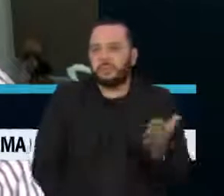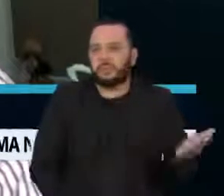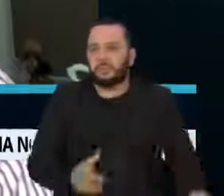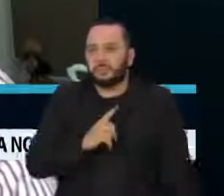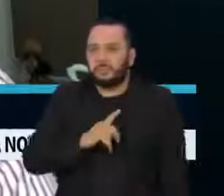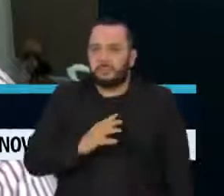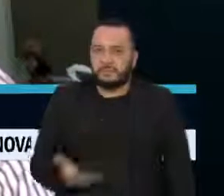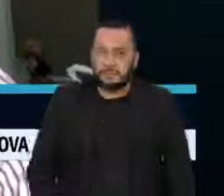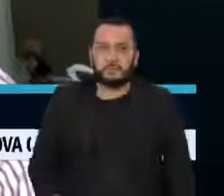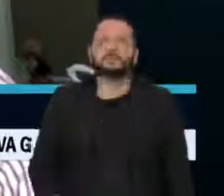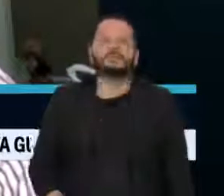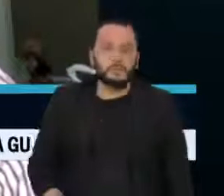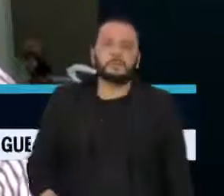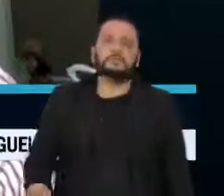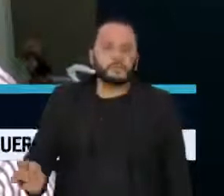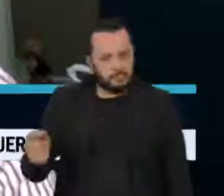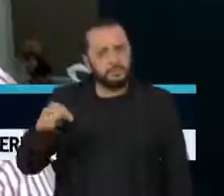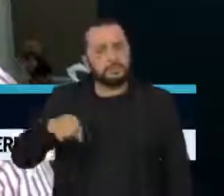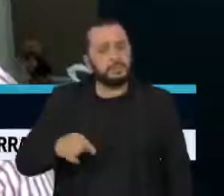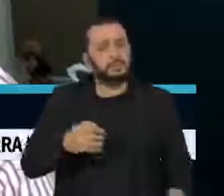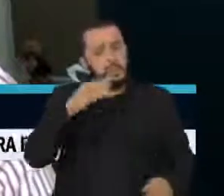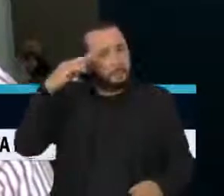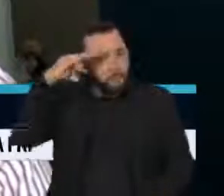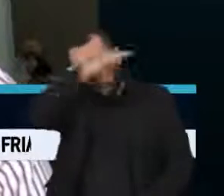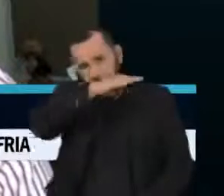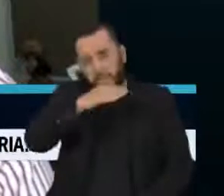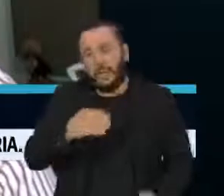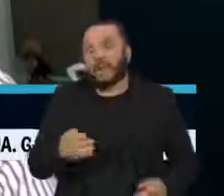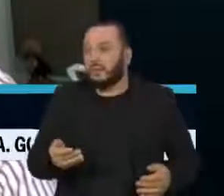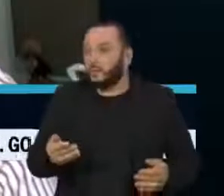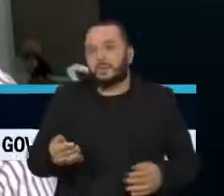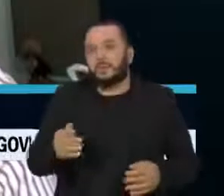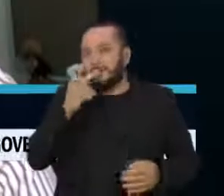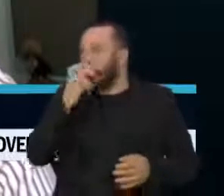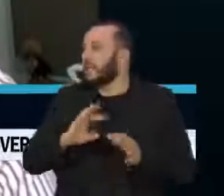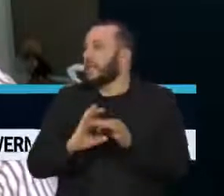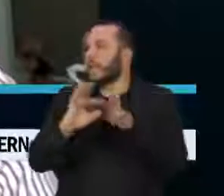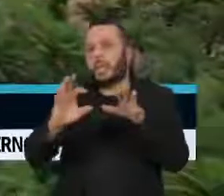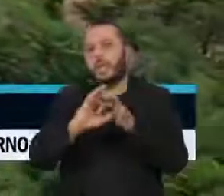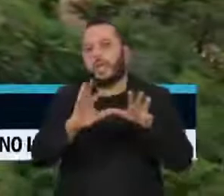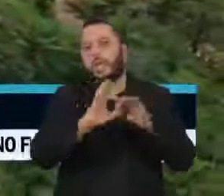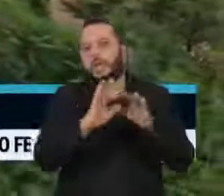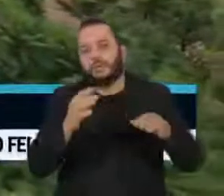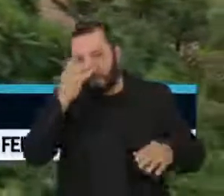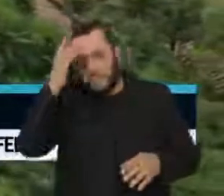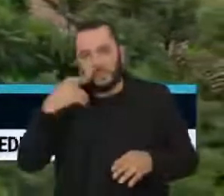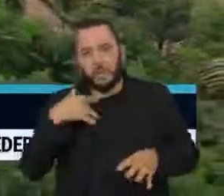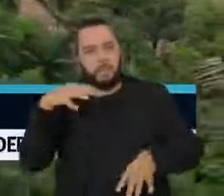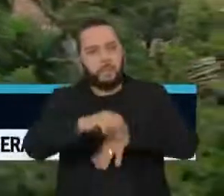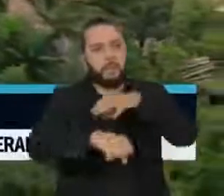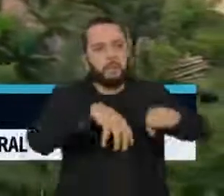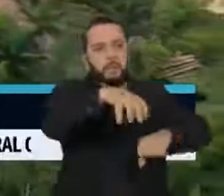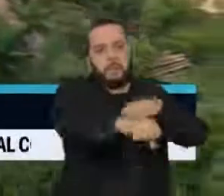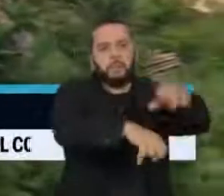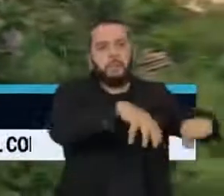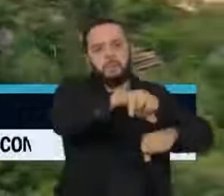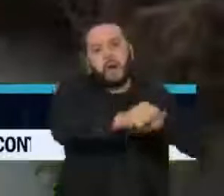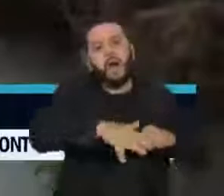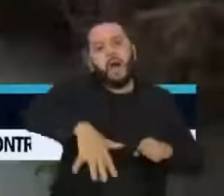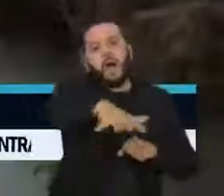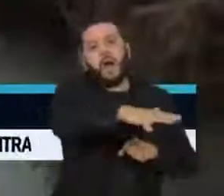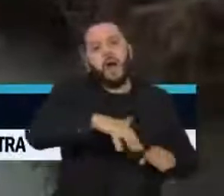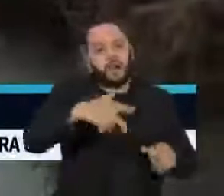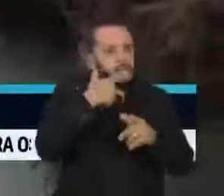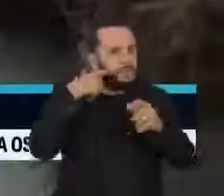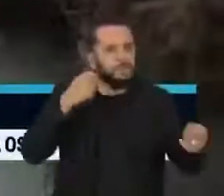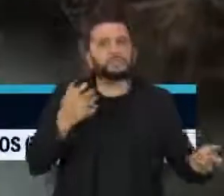um aumento exponencial da presença de invasores em territórios indígenas. Esse crescimento foi acima